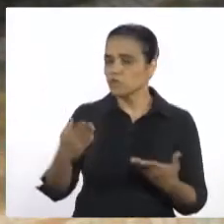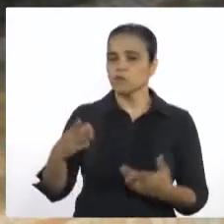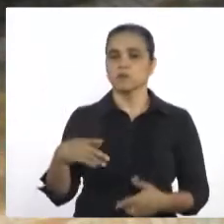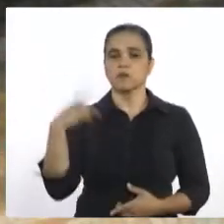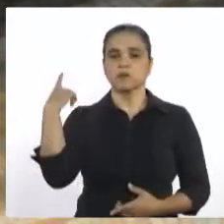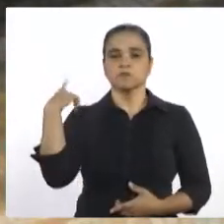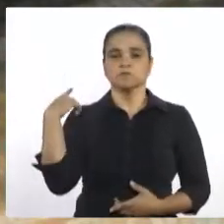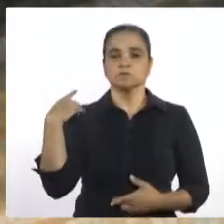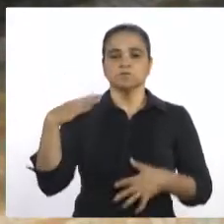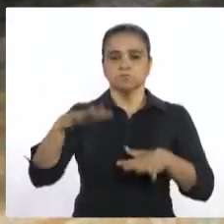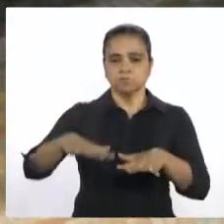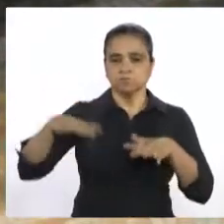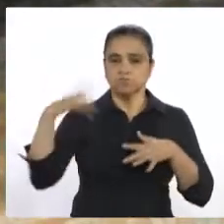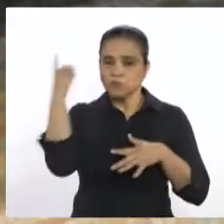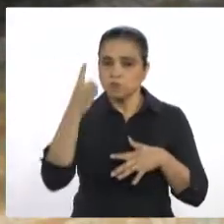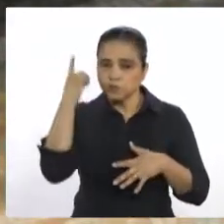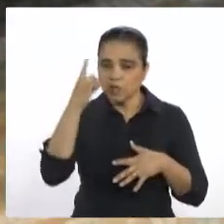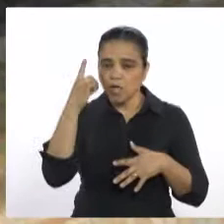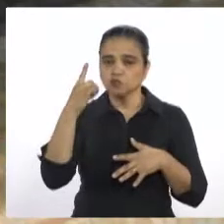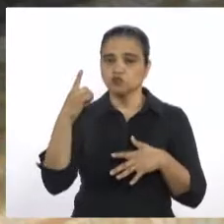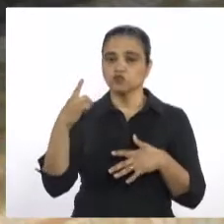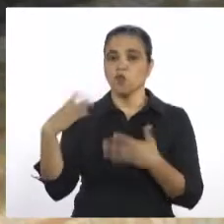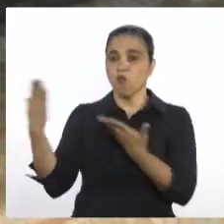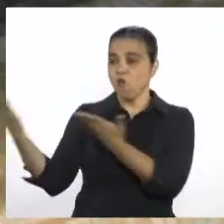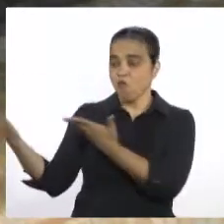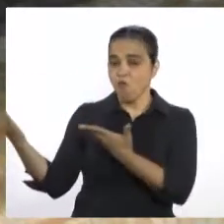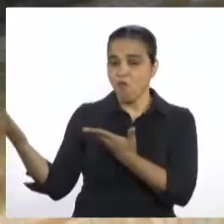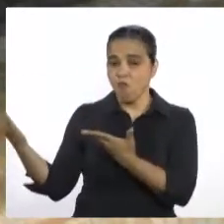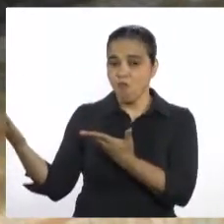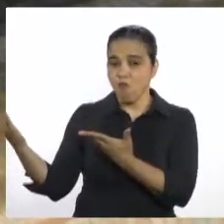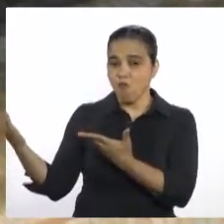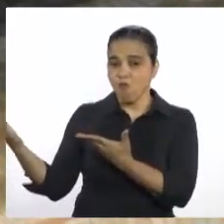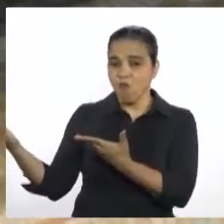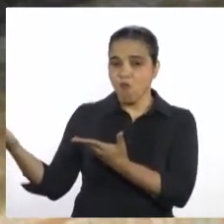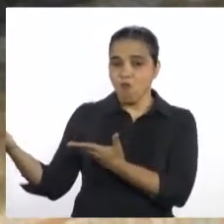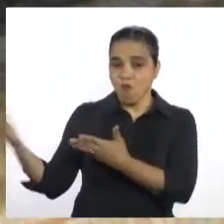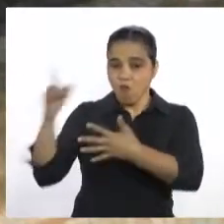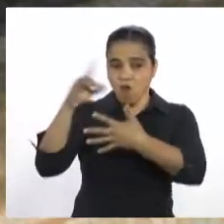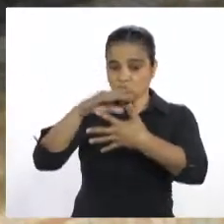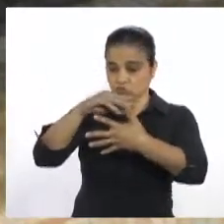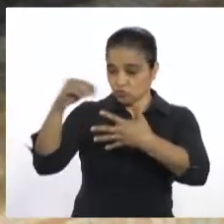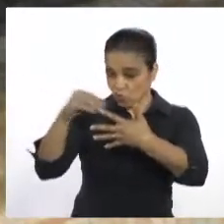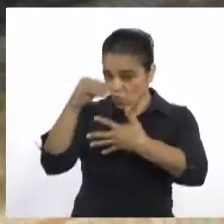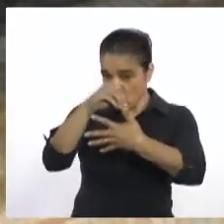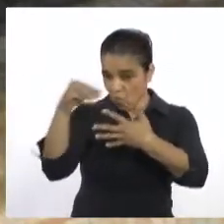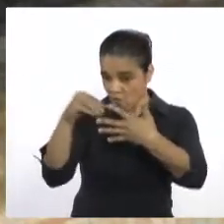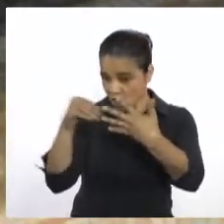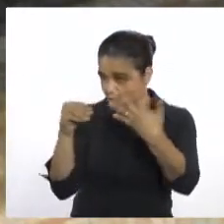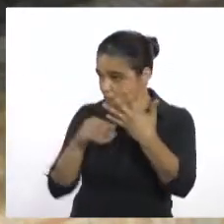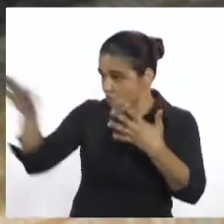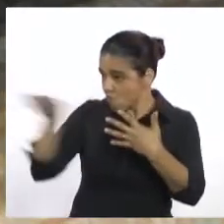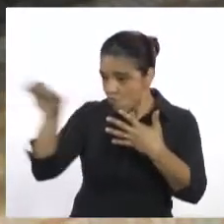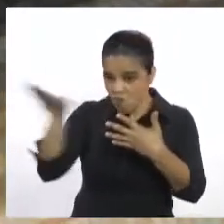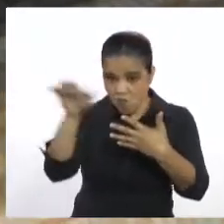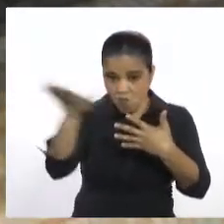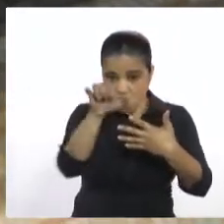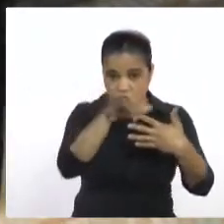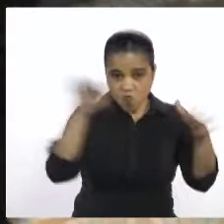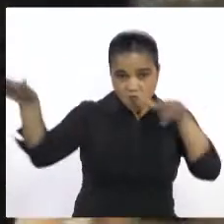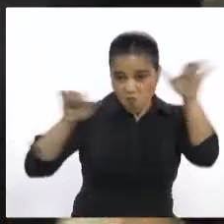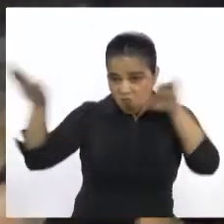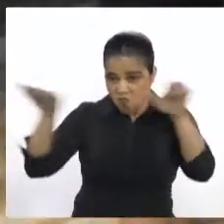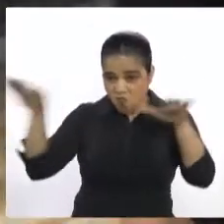uma convocação. Convocação esta porque todos nós, parlamentares,